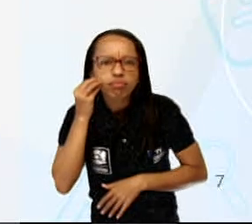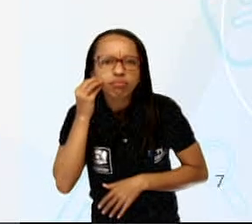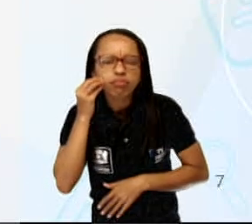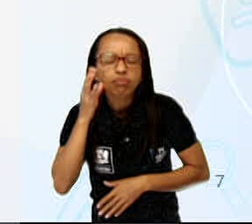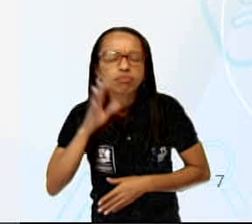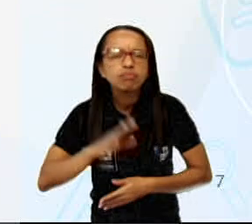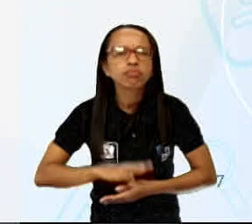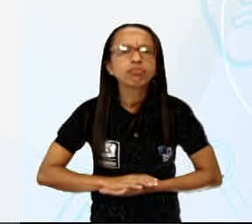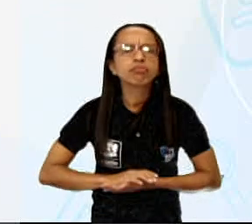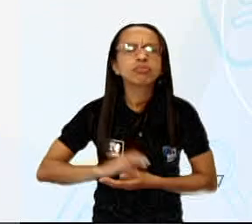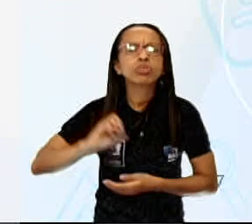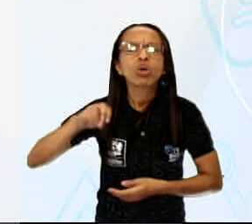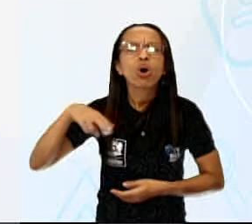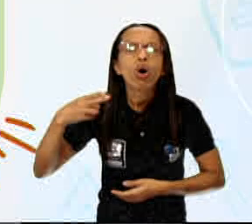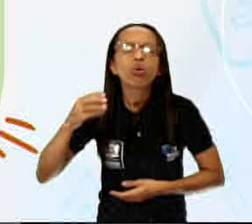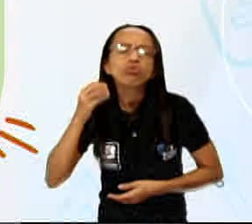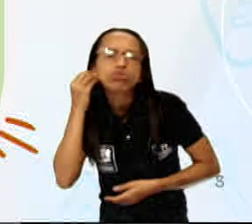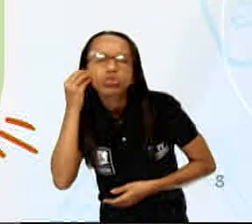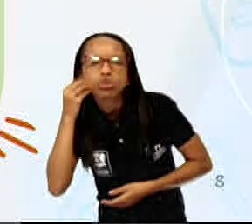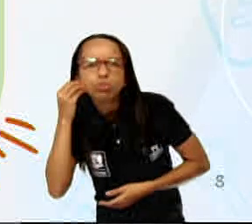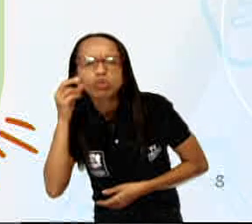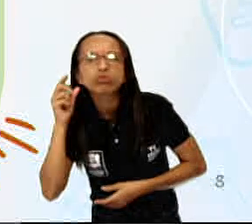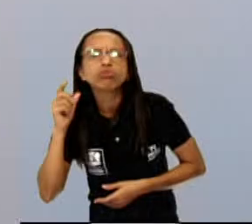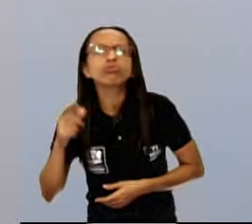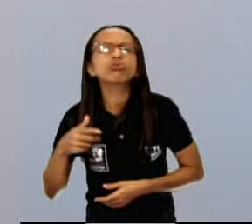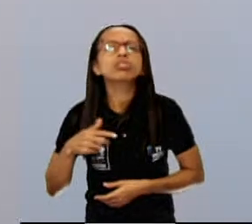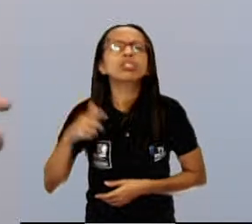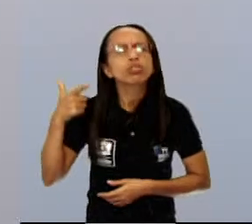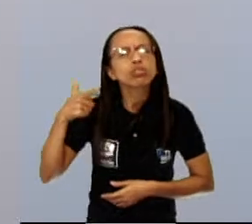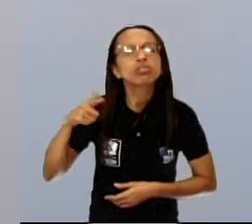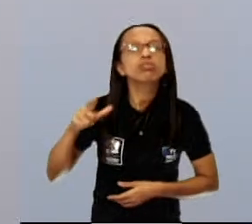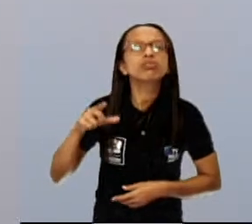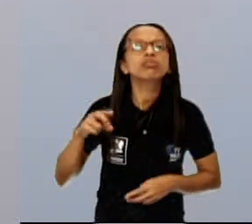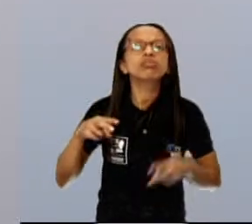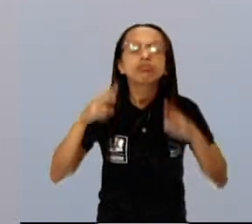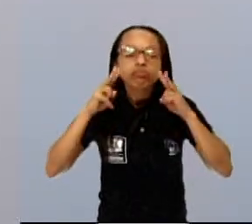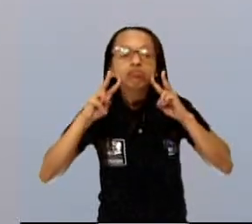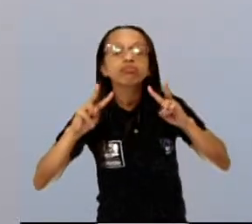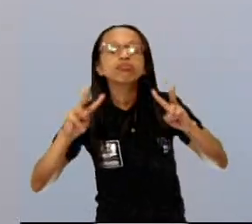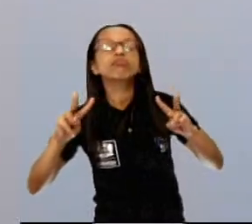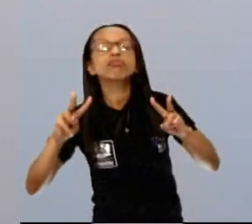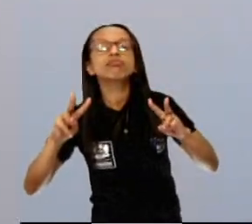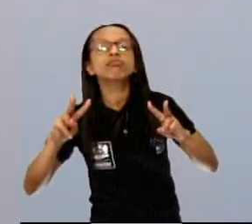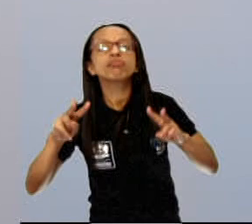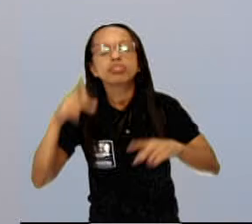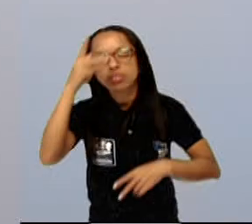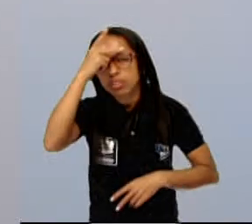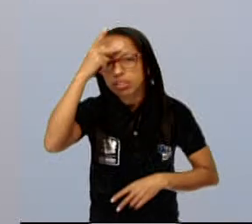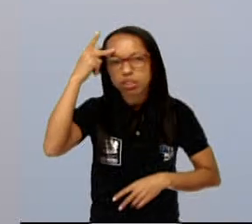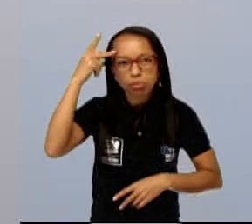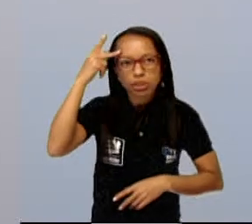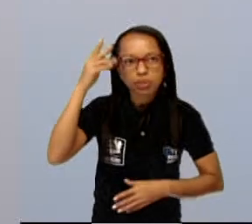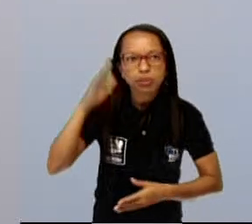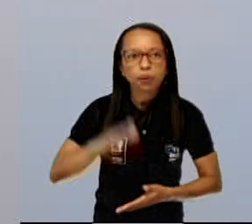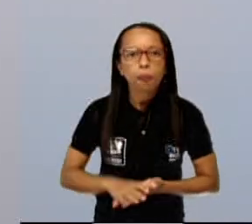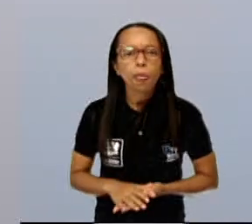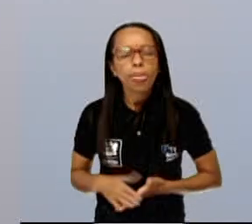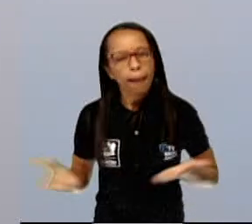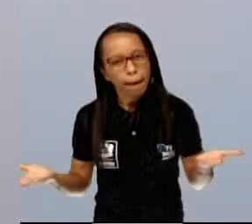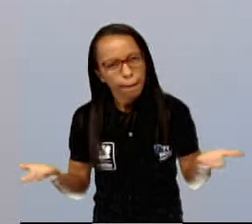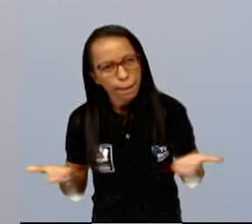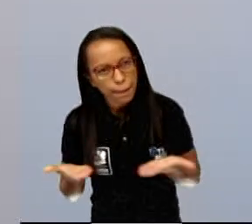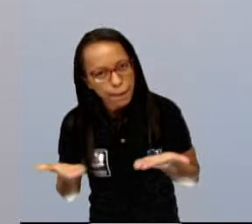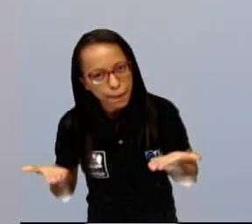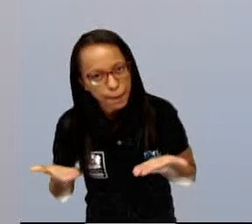consegue visualizar em outras pessoas que estão ao nosso redor. Agora, eu vou passar